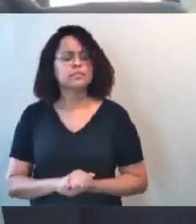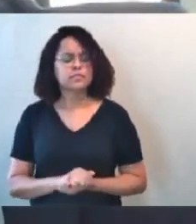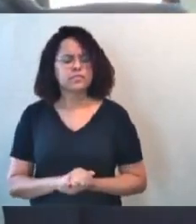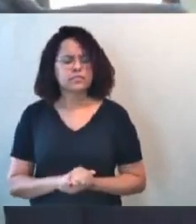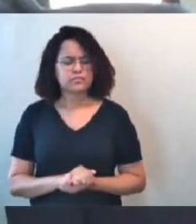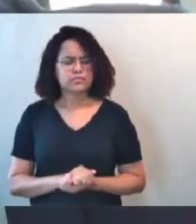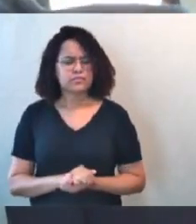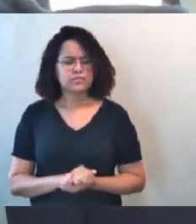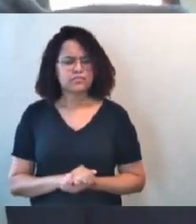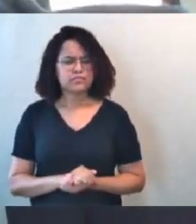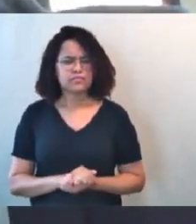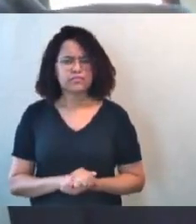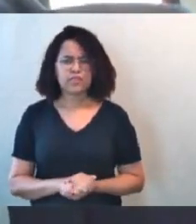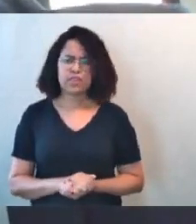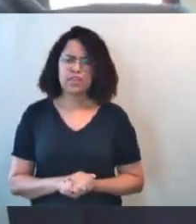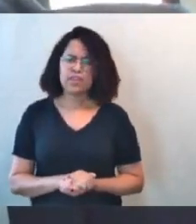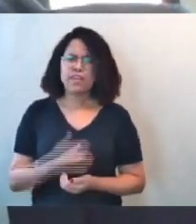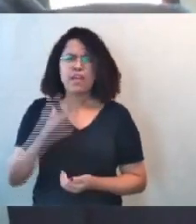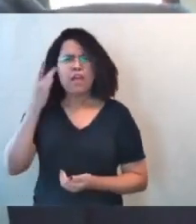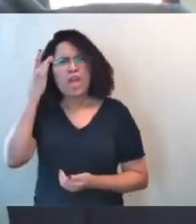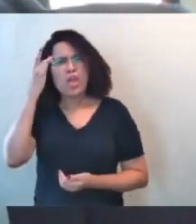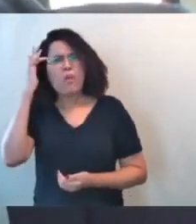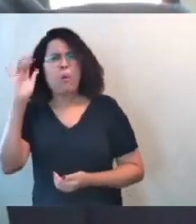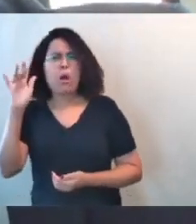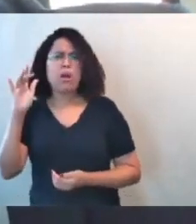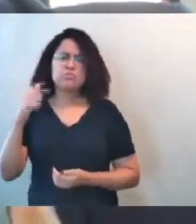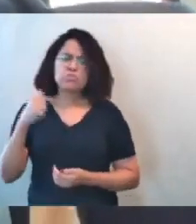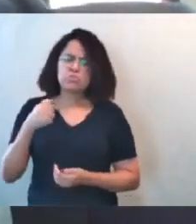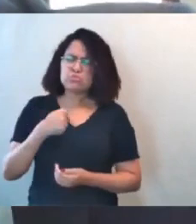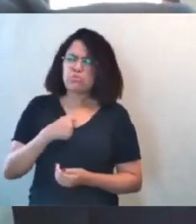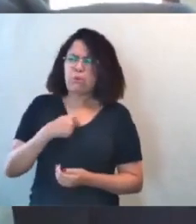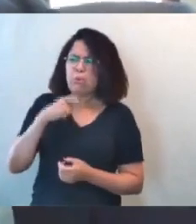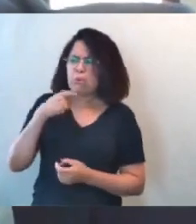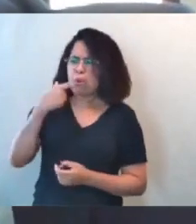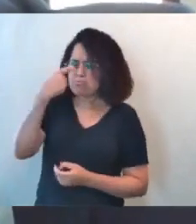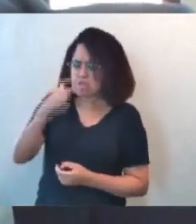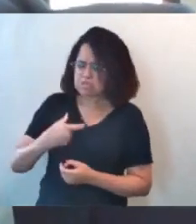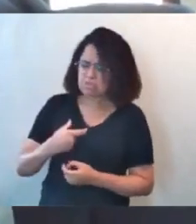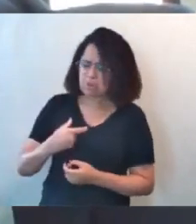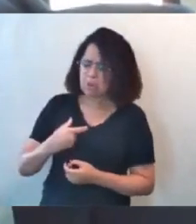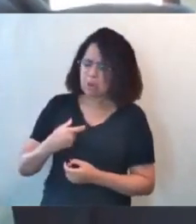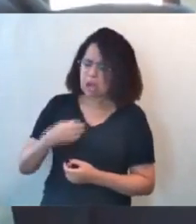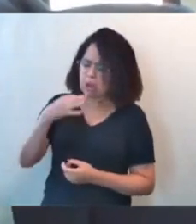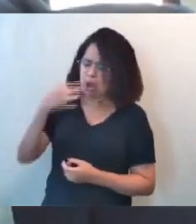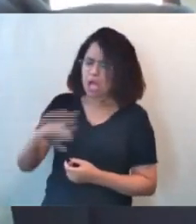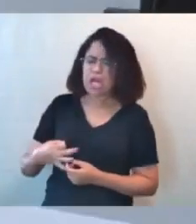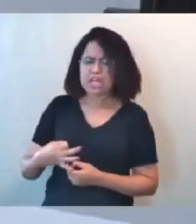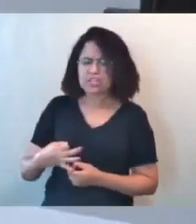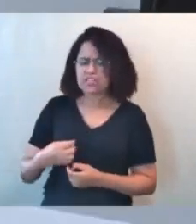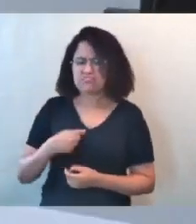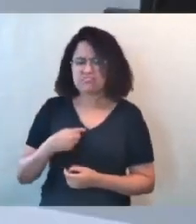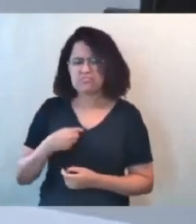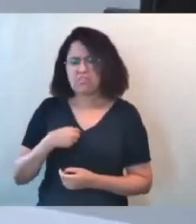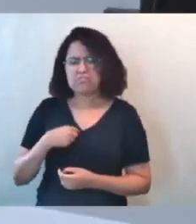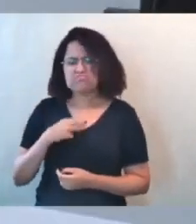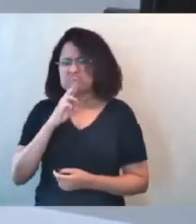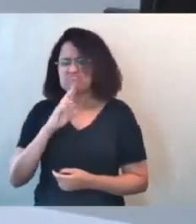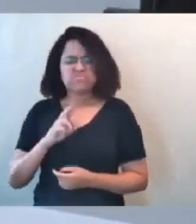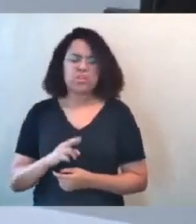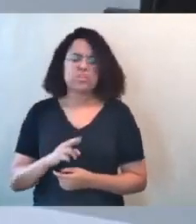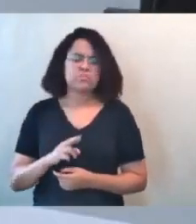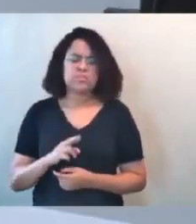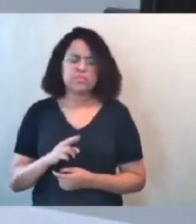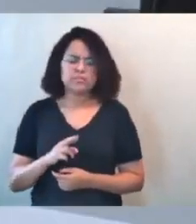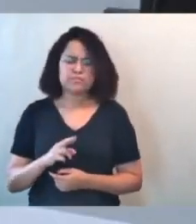Senadora, eu acho que eu não sou a pessoa correta para a senhora fazer essa pergunta, não, porque eu não sei responder. Tá. O Transfácio participou desse acordo